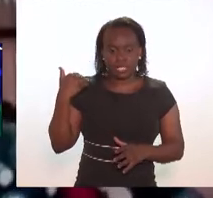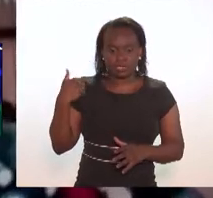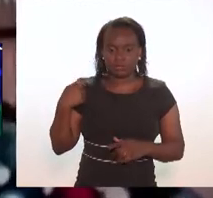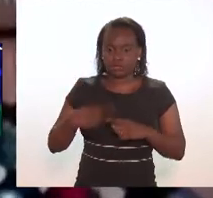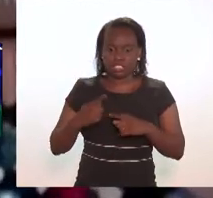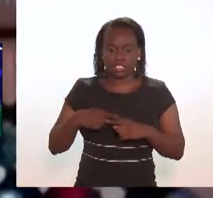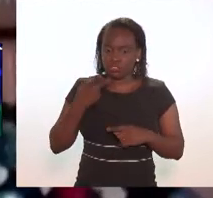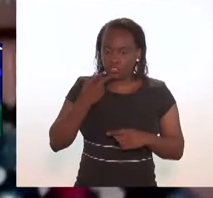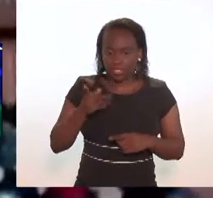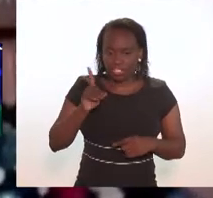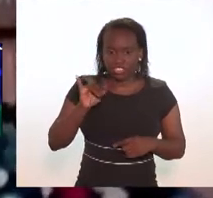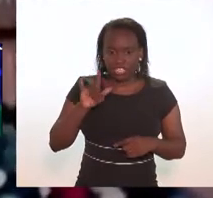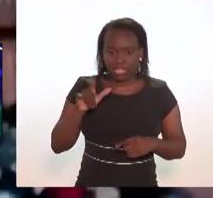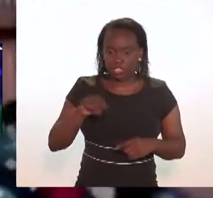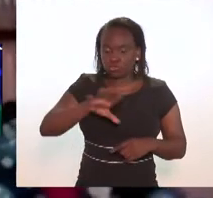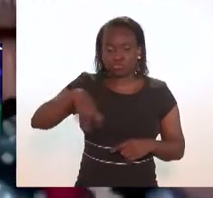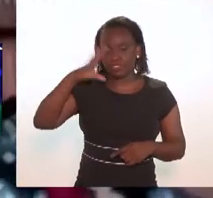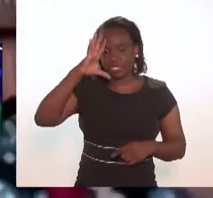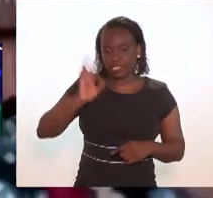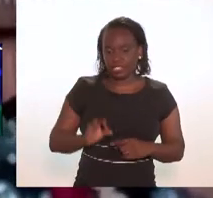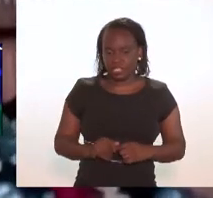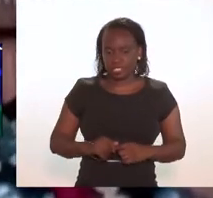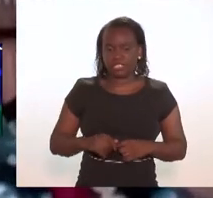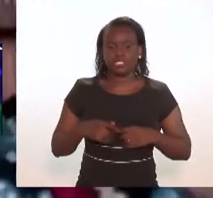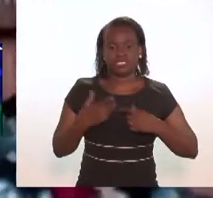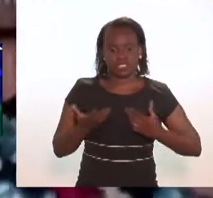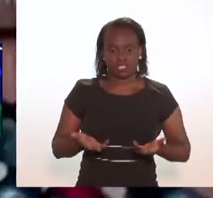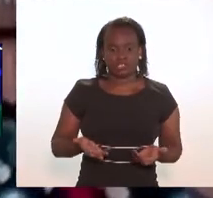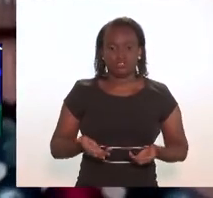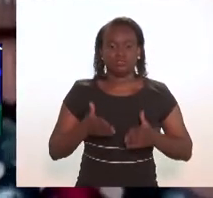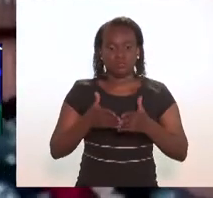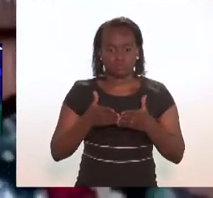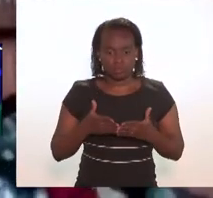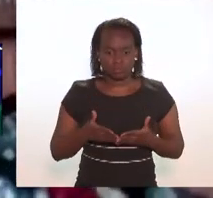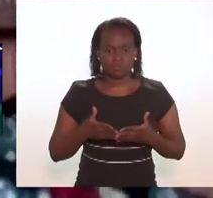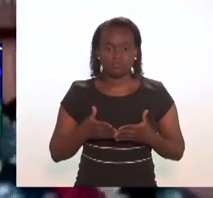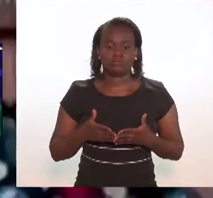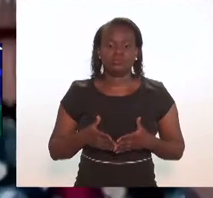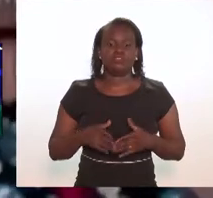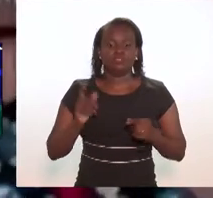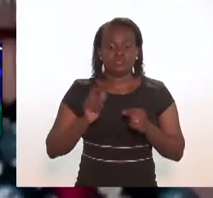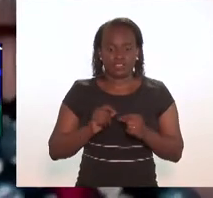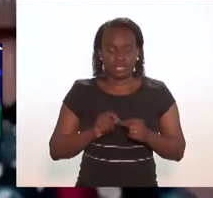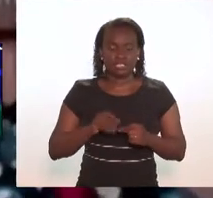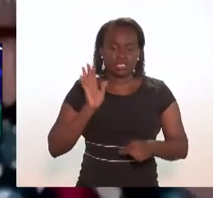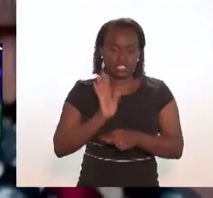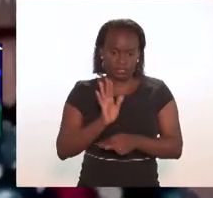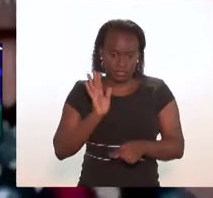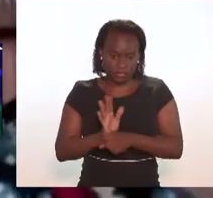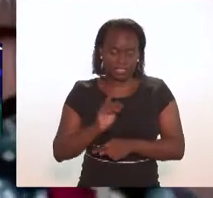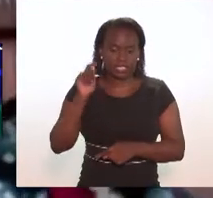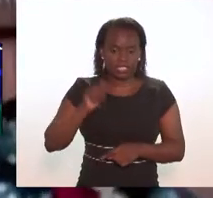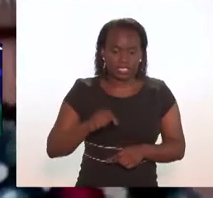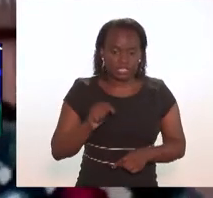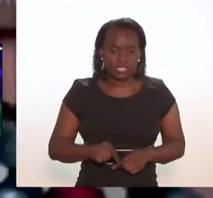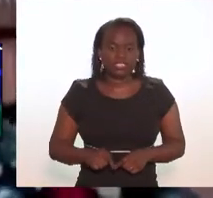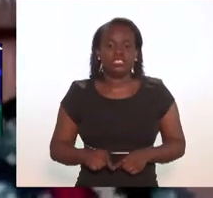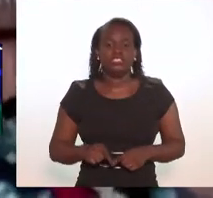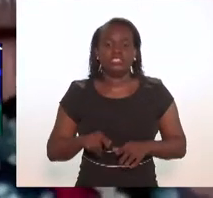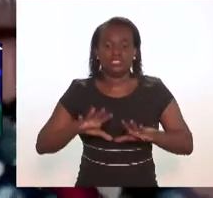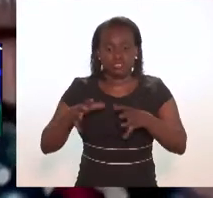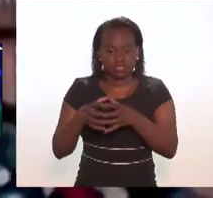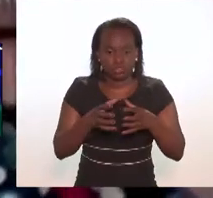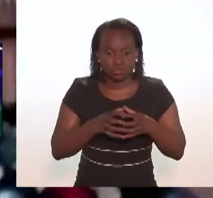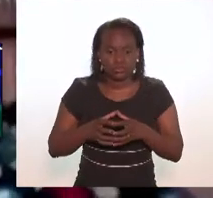falar o dialeto, ninguém vai entender. Então, por favor, eu faço a defesa aqui aos pares